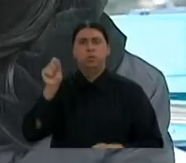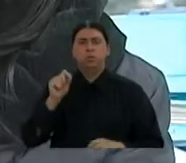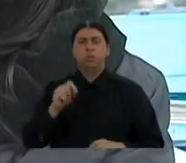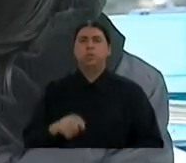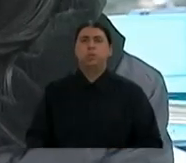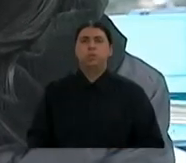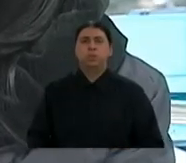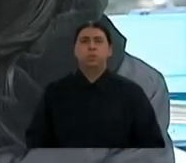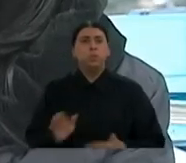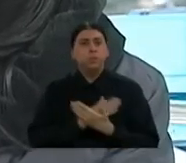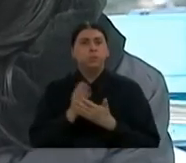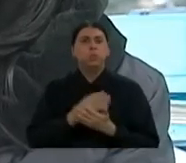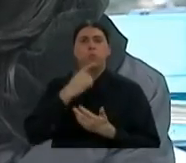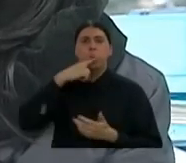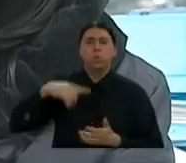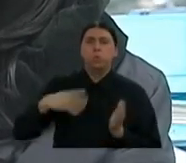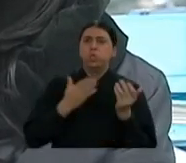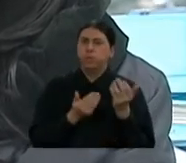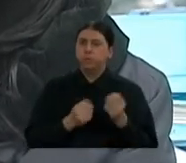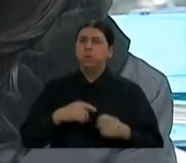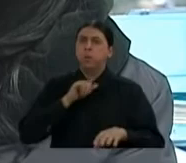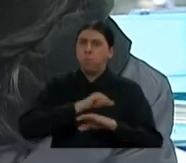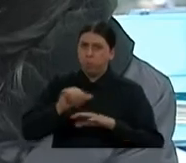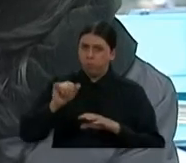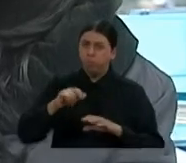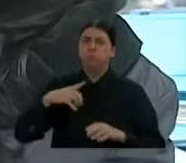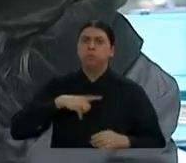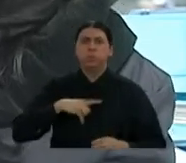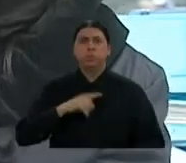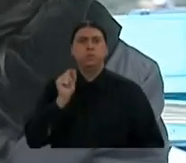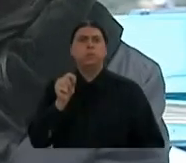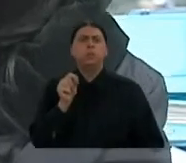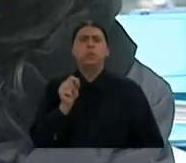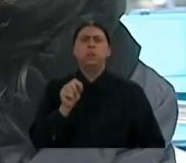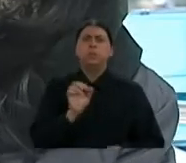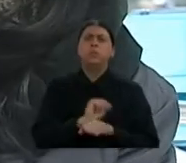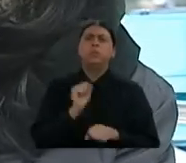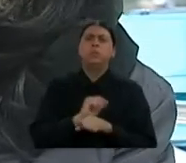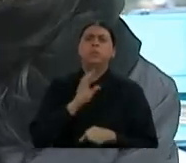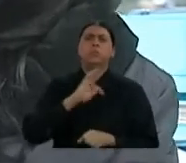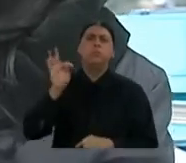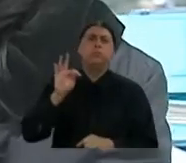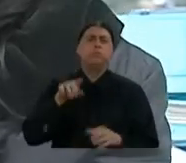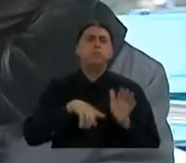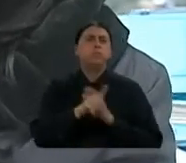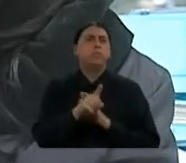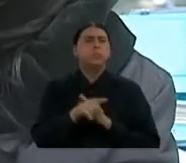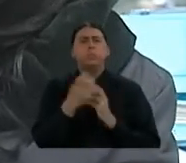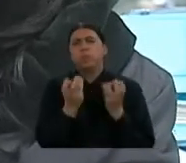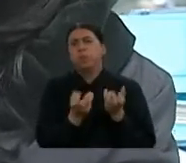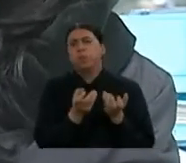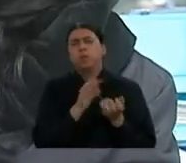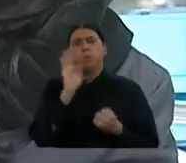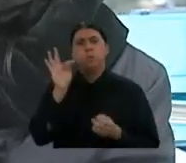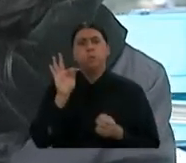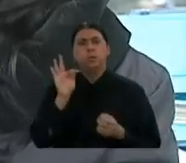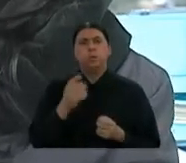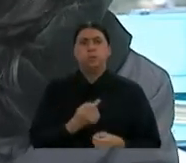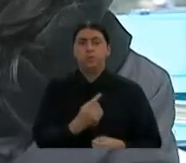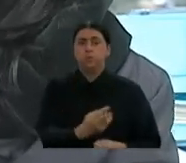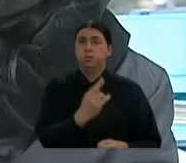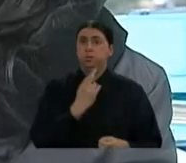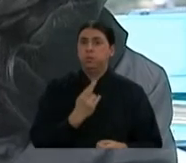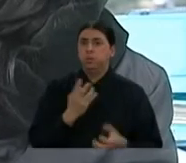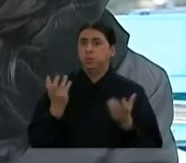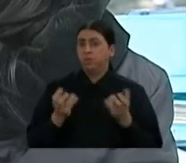as crianças adolescentes conseguem se colocar em termos assim que te espera de seu futuro o que né e às vezes dizem